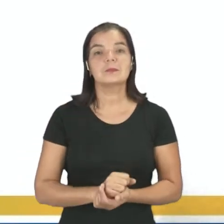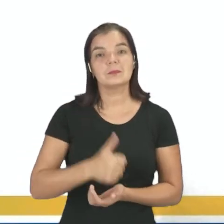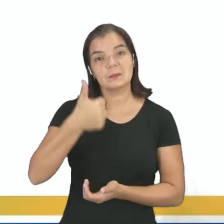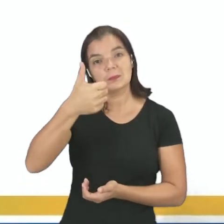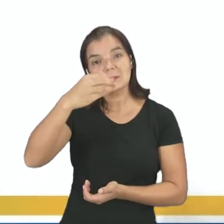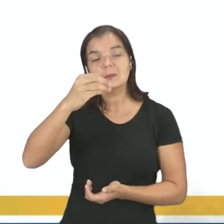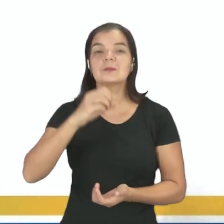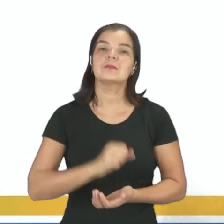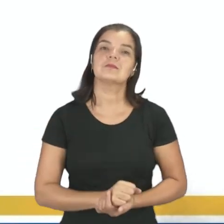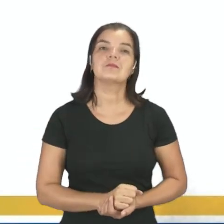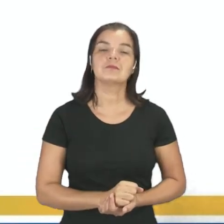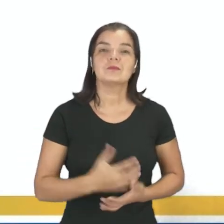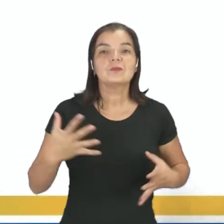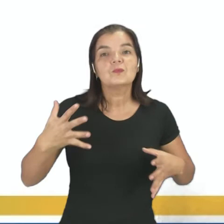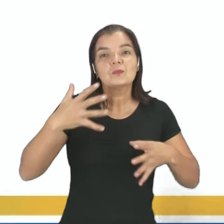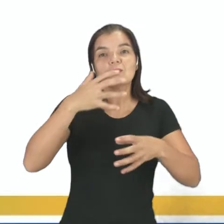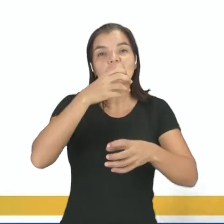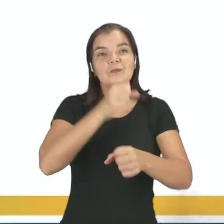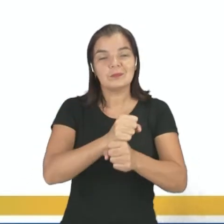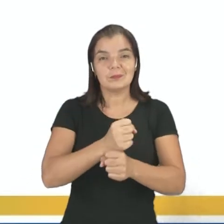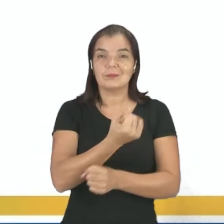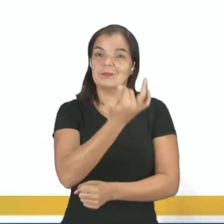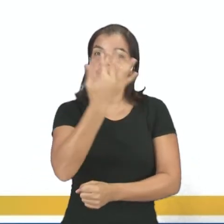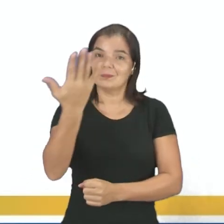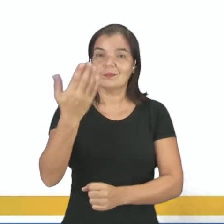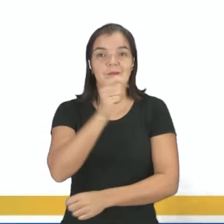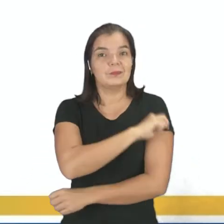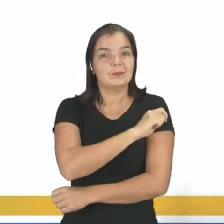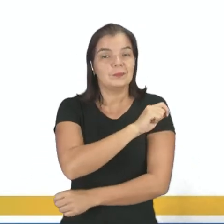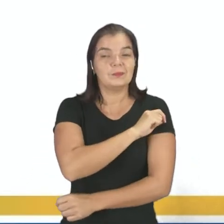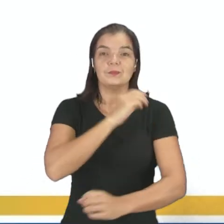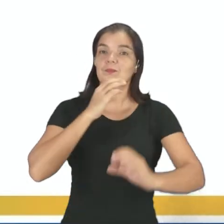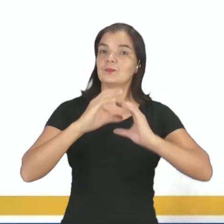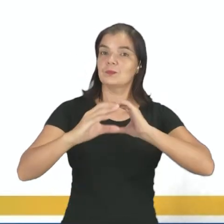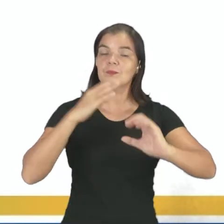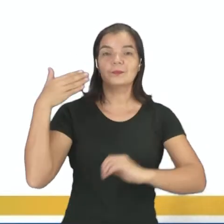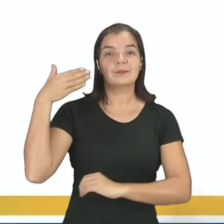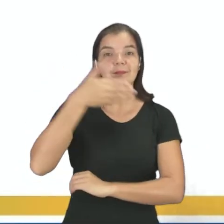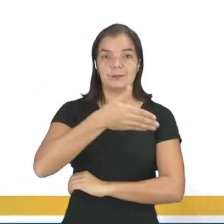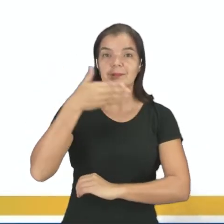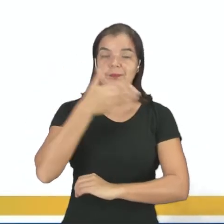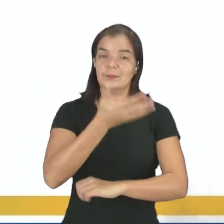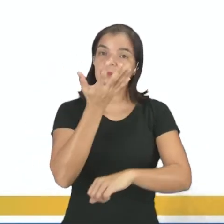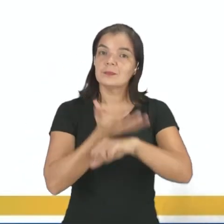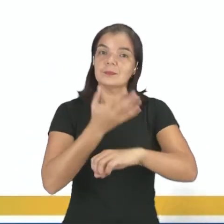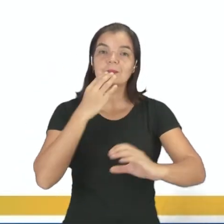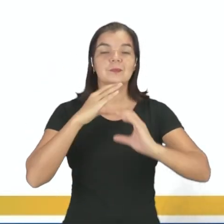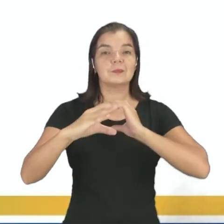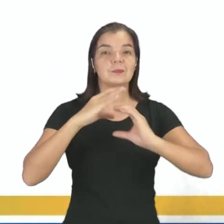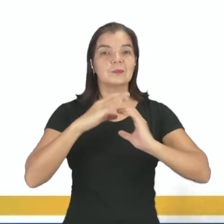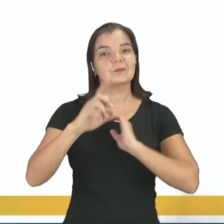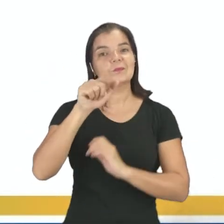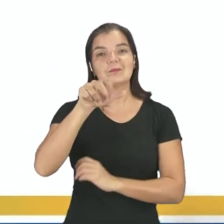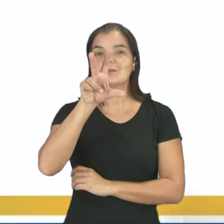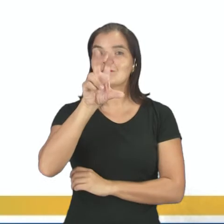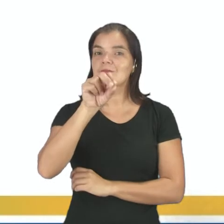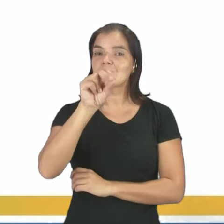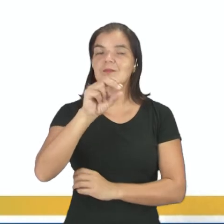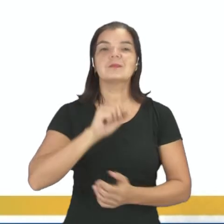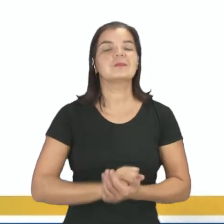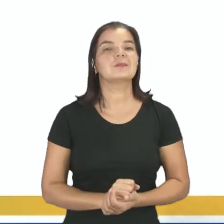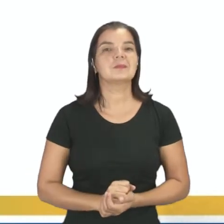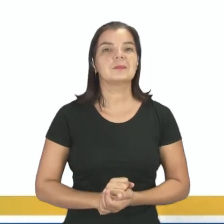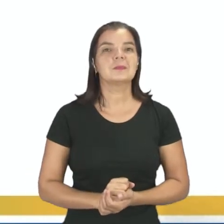mais 10. Ou seja, a quantidade de alunos que frequentam aí a disciplina de música é 50.